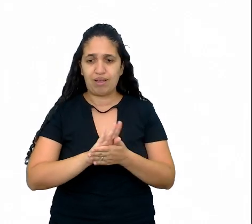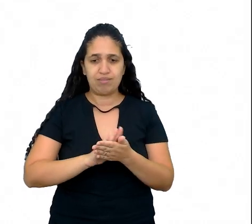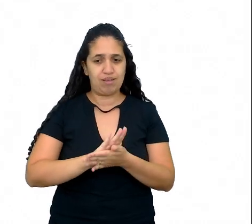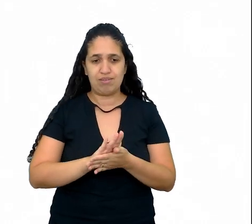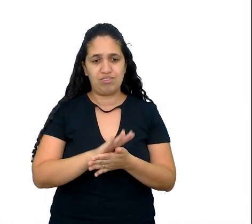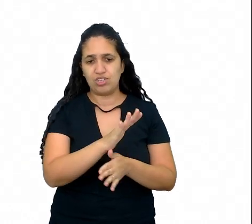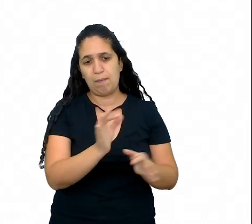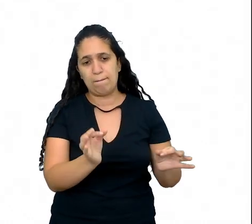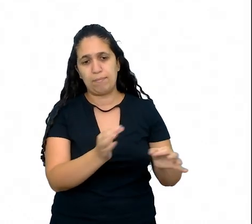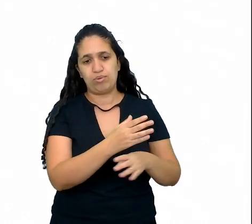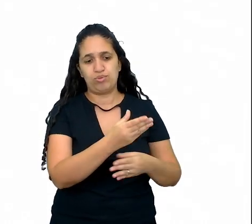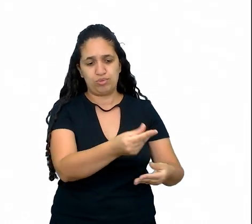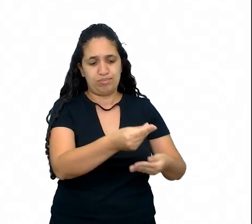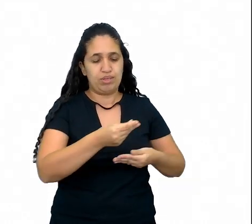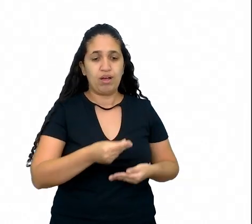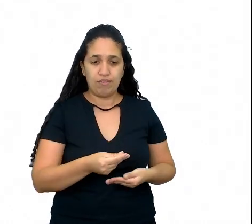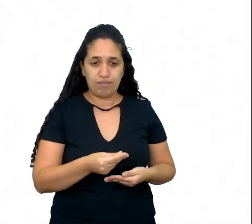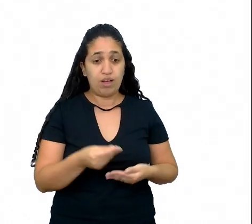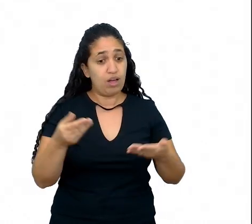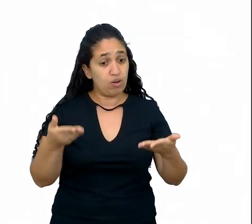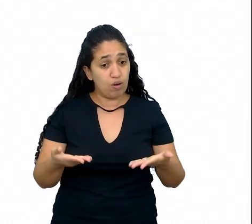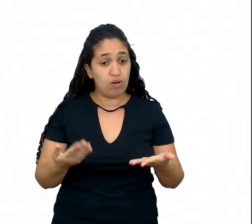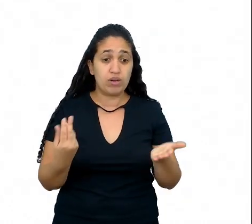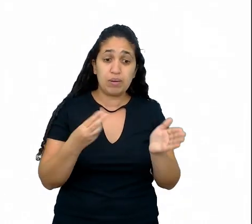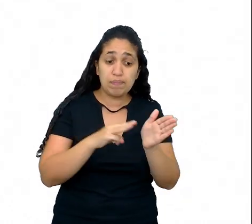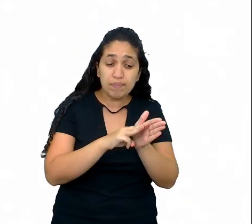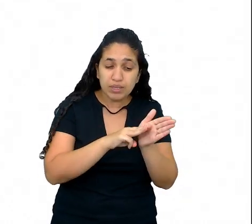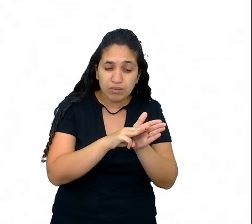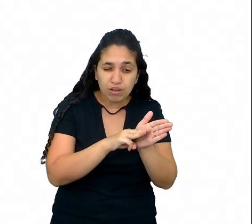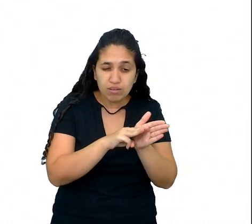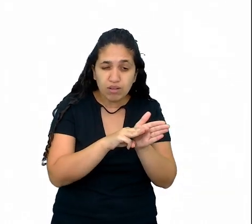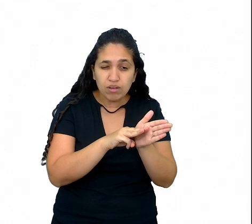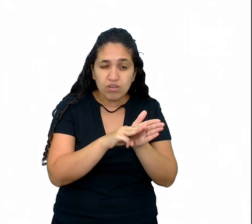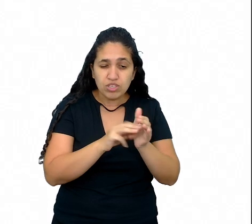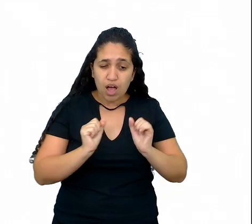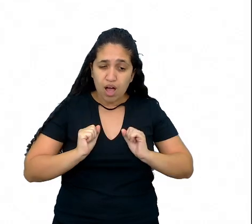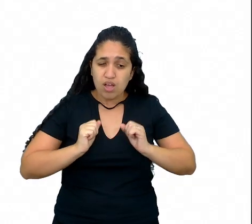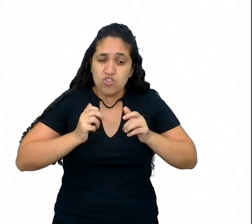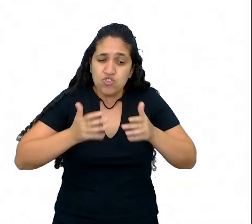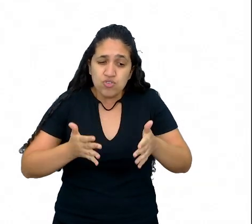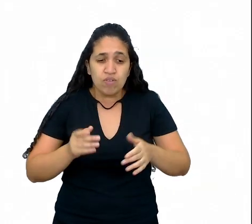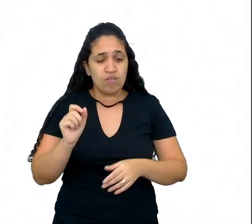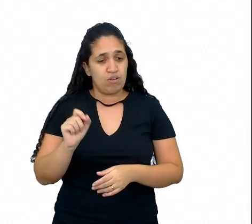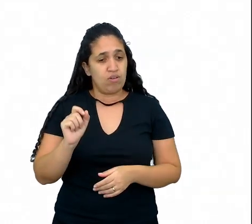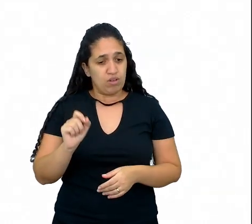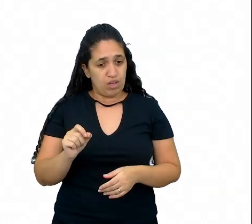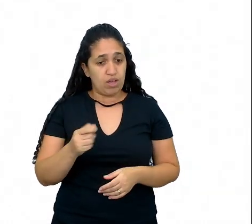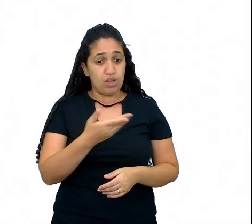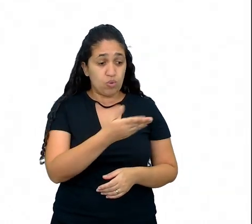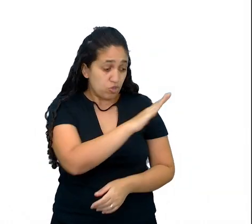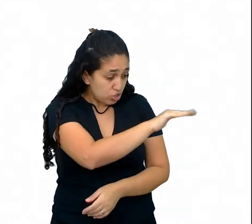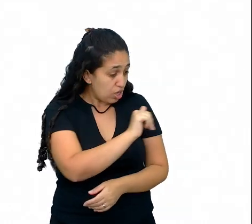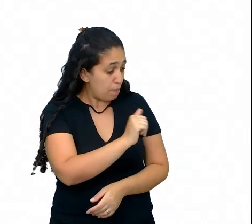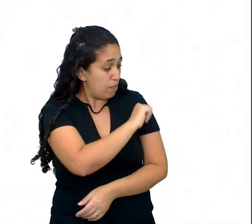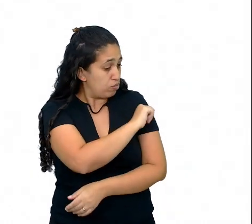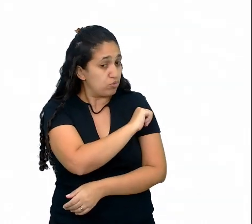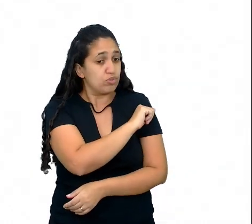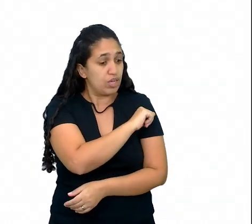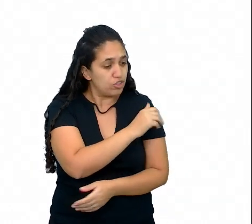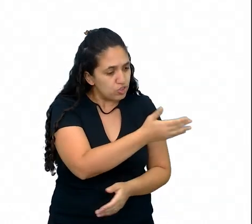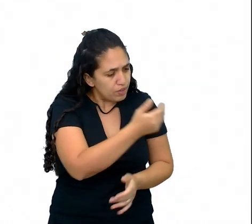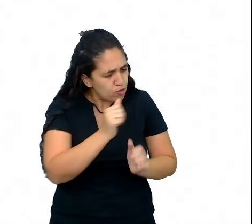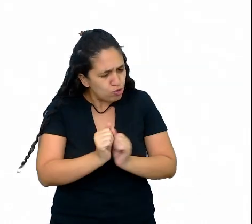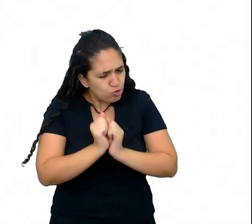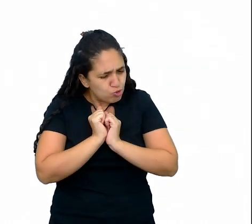aprendizagem, né? E por isso, quando a gente está falando das metodologias ativas, é justamente isso: colocar o estudante no